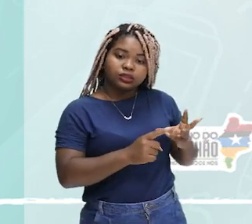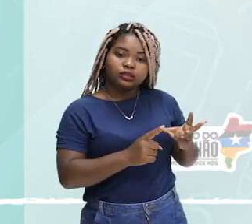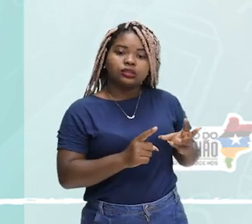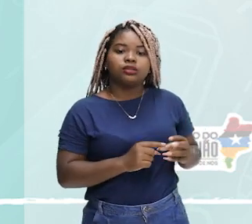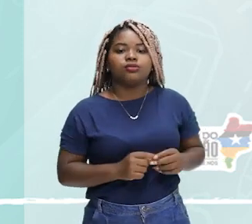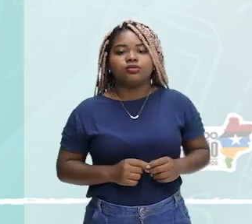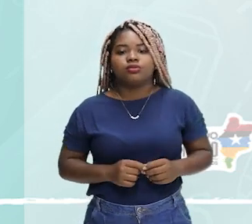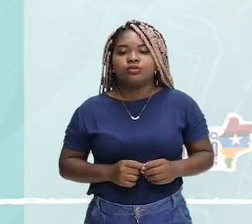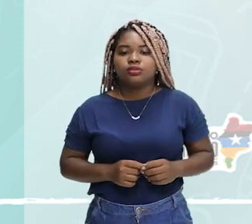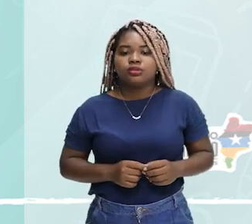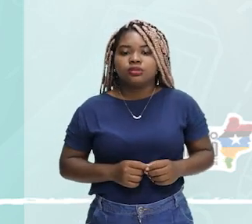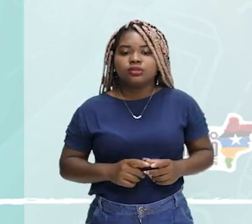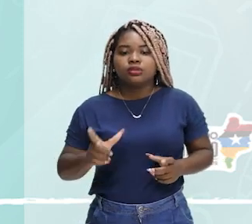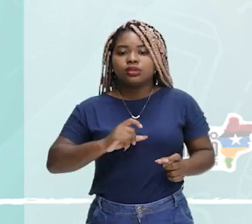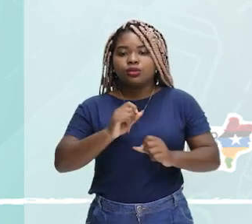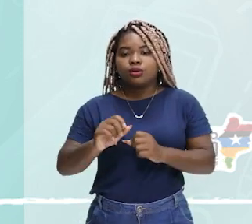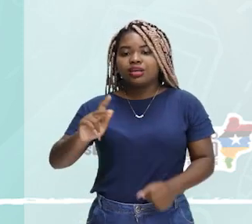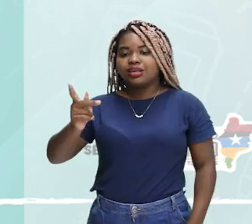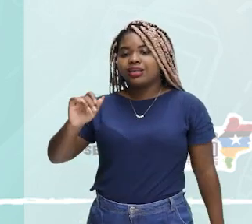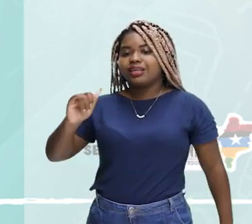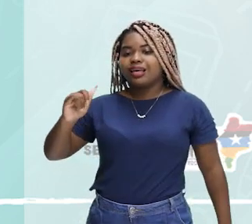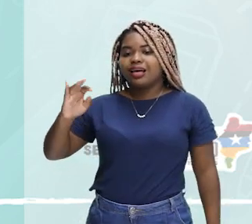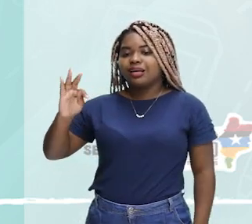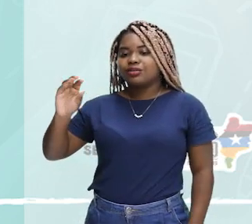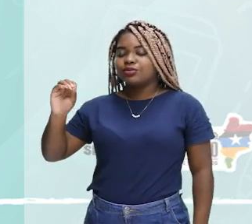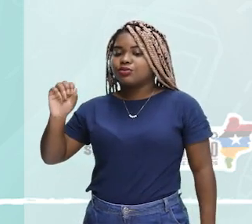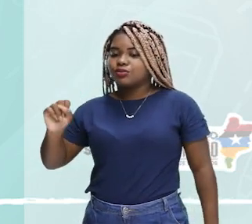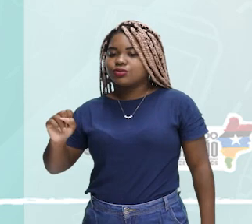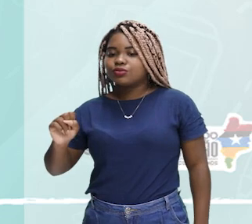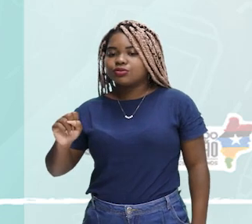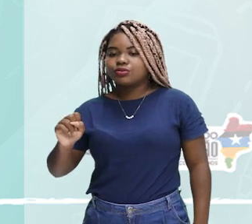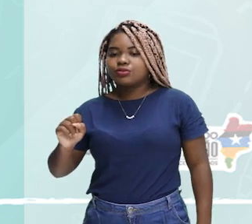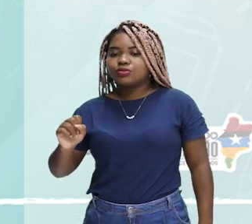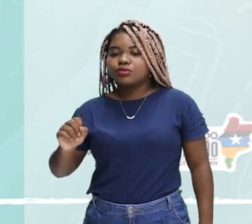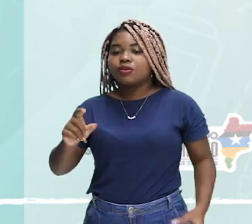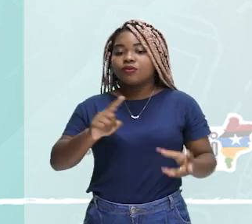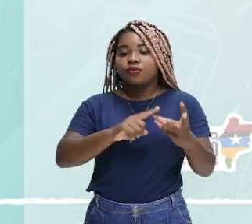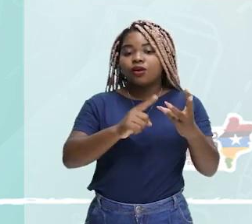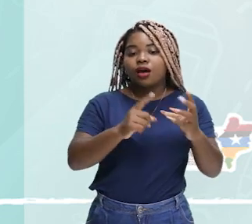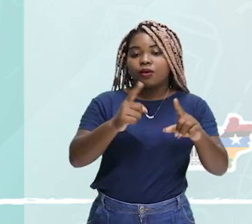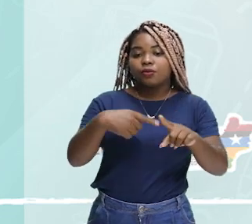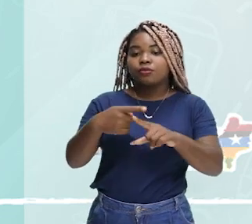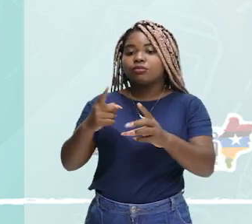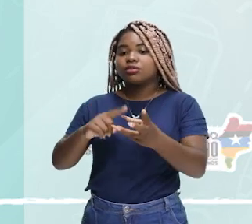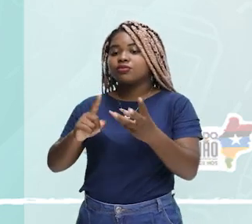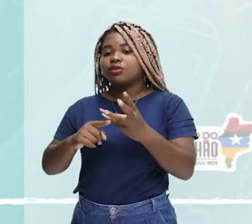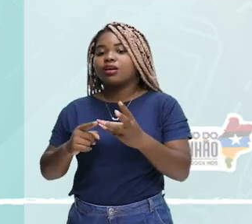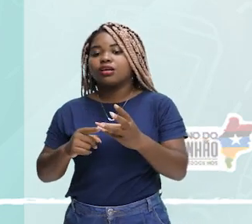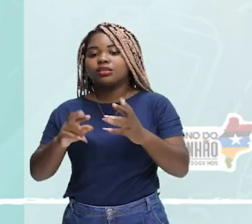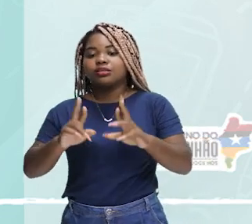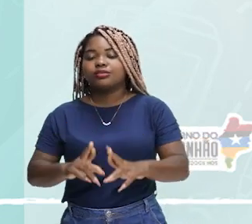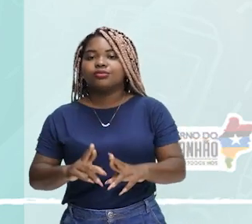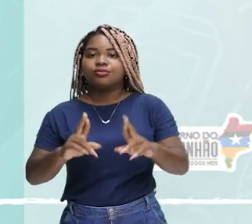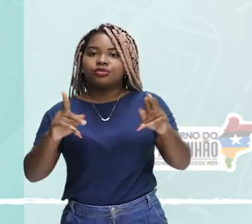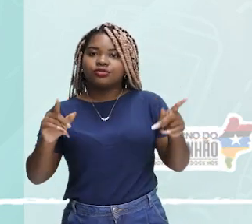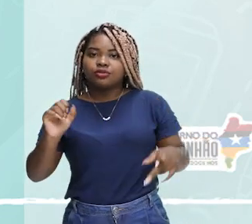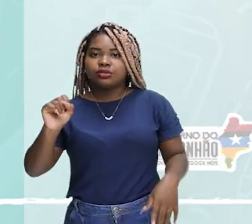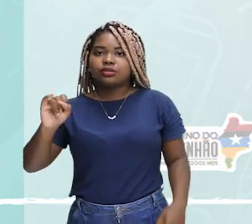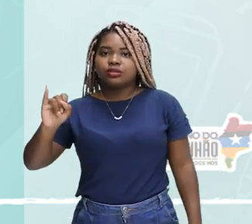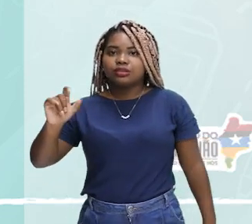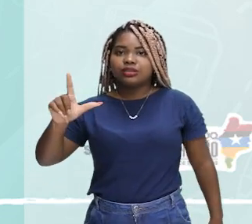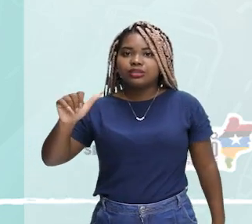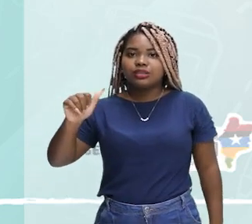se formarem hiatos. Lembra do conceito de hiato? Vogal, mas vogal em sílabas diferentes, né? Ditongo, a gente tem ali as